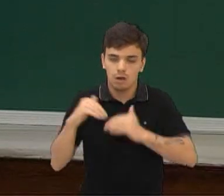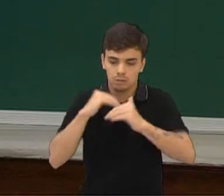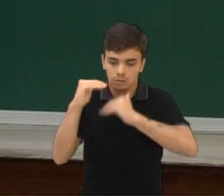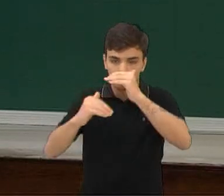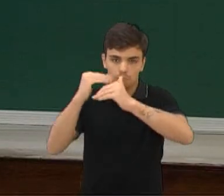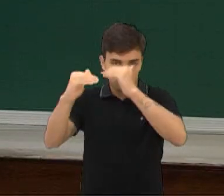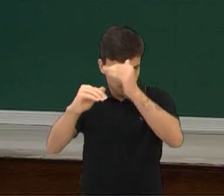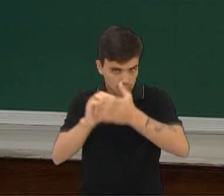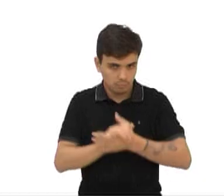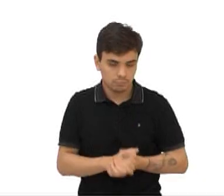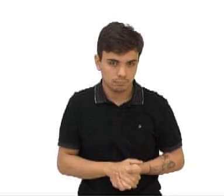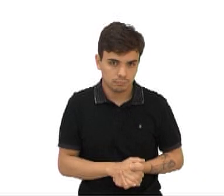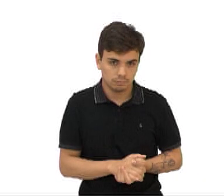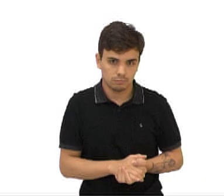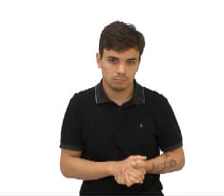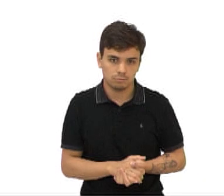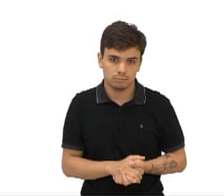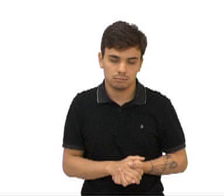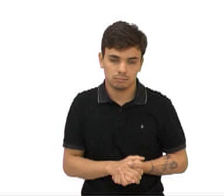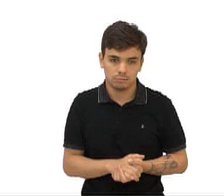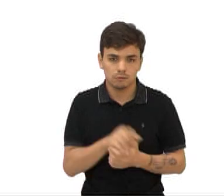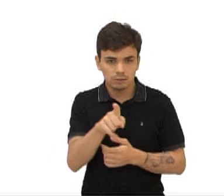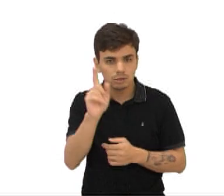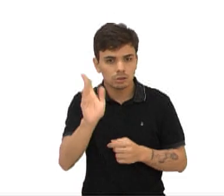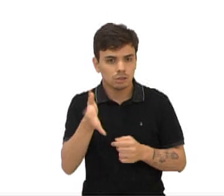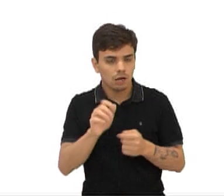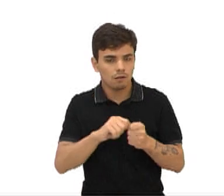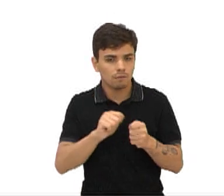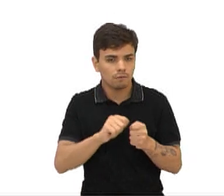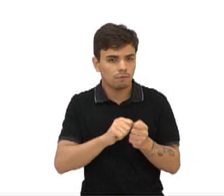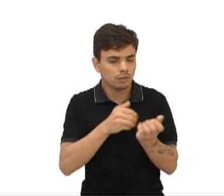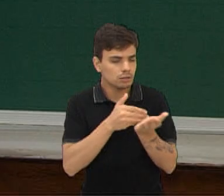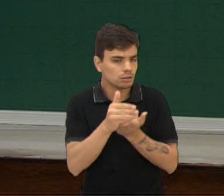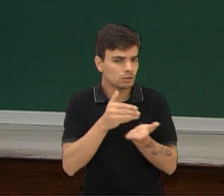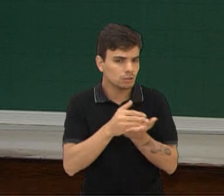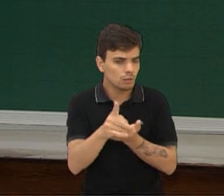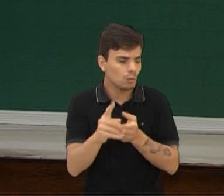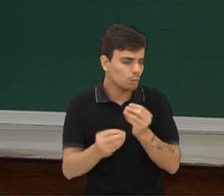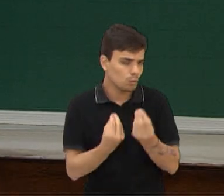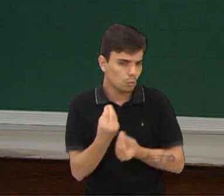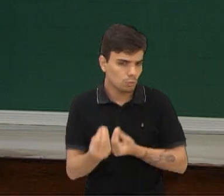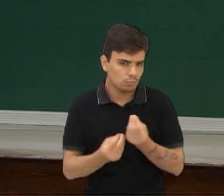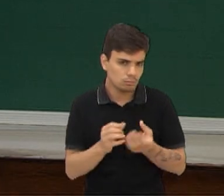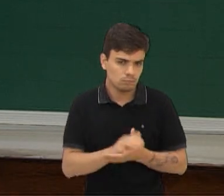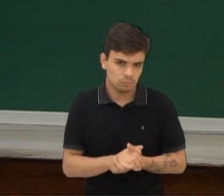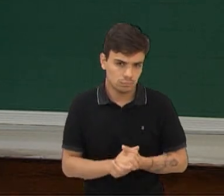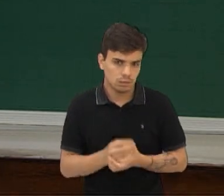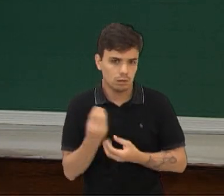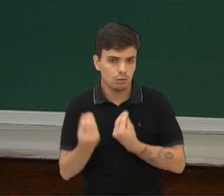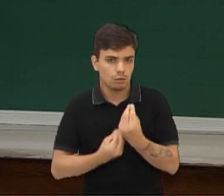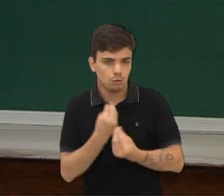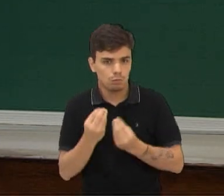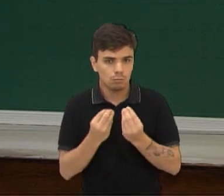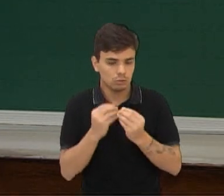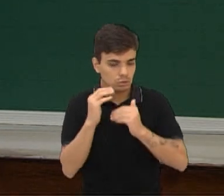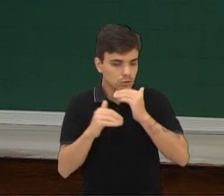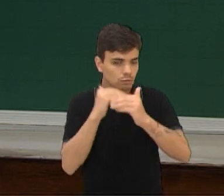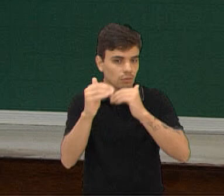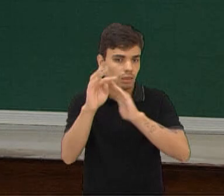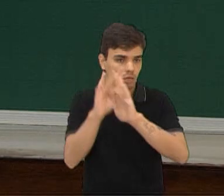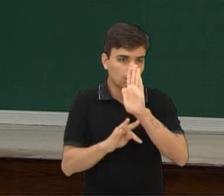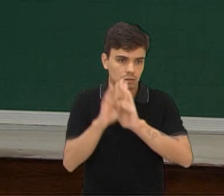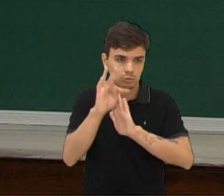desenvolvimento? E para agora, você já fez a introdução, você já sabe escrever a introdução? Como é que a gente vai desenvolver esse texto